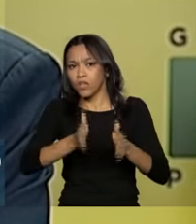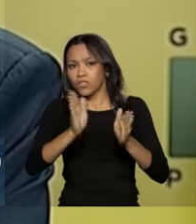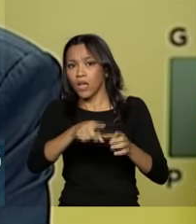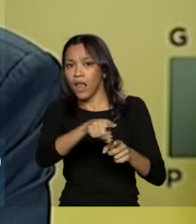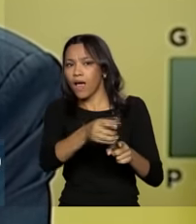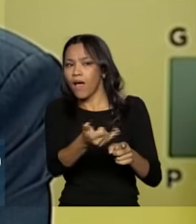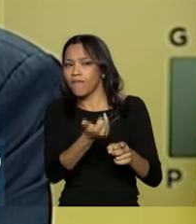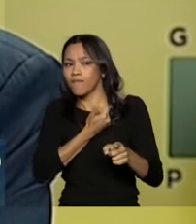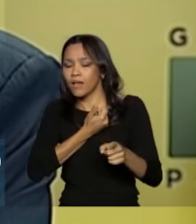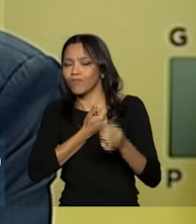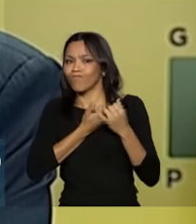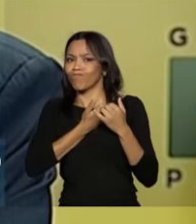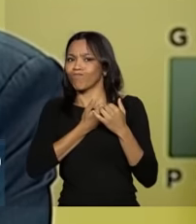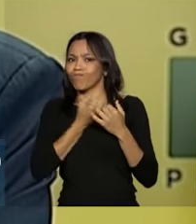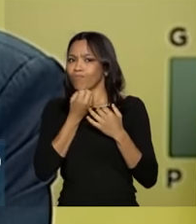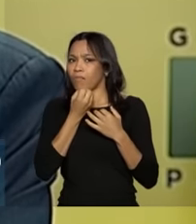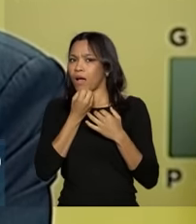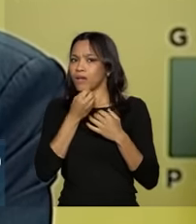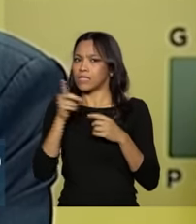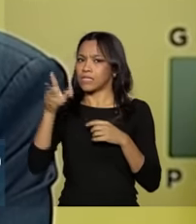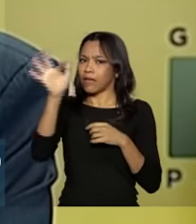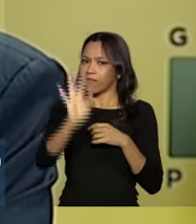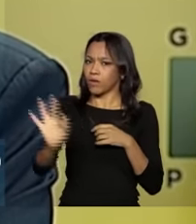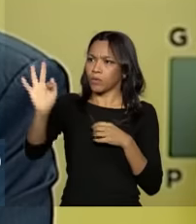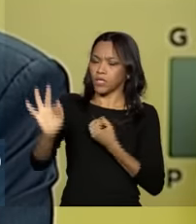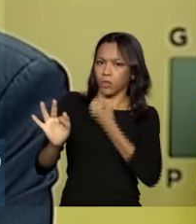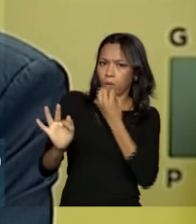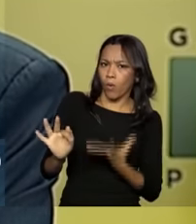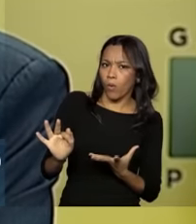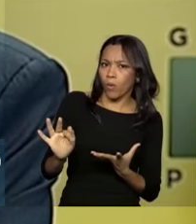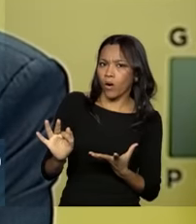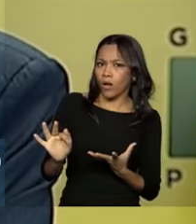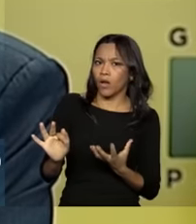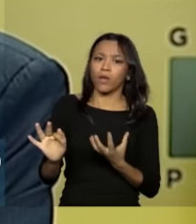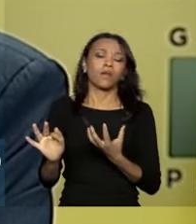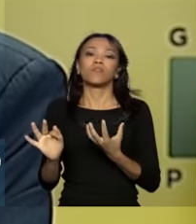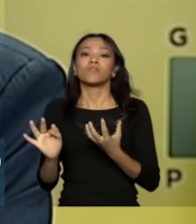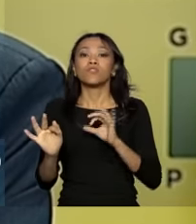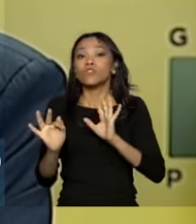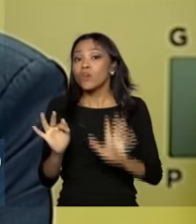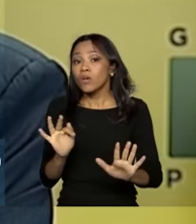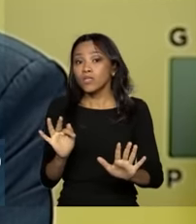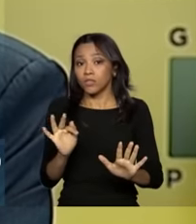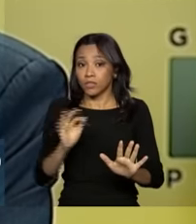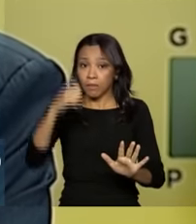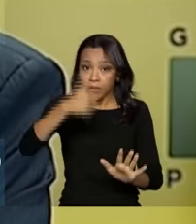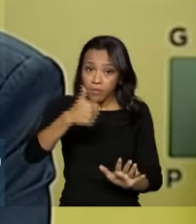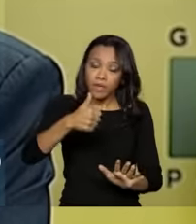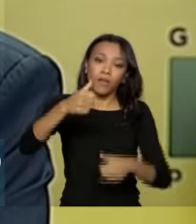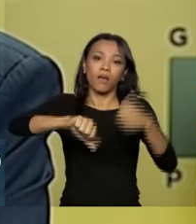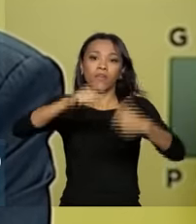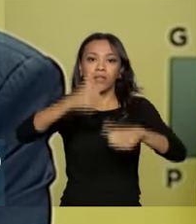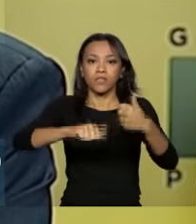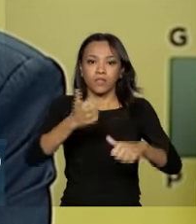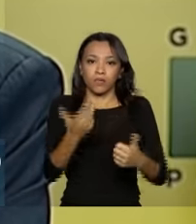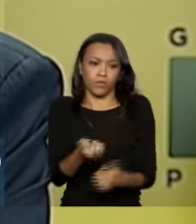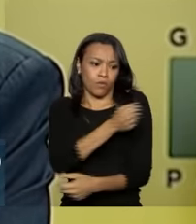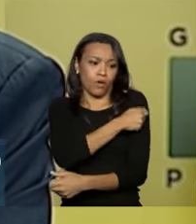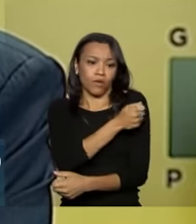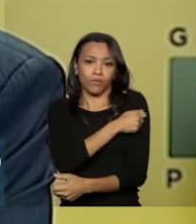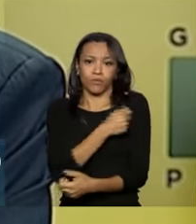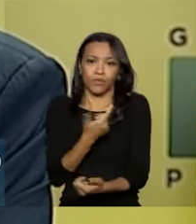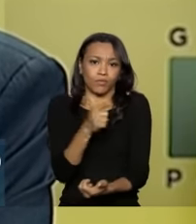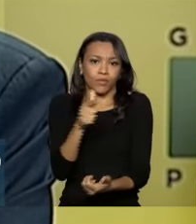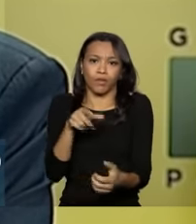para indicar se a faculdade era boa ou não. Ela não poderia indicar mais coisas, ela não teria efeito na formação do aluno. O aluno mal